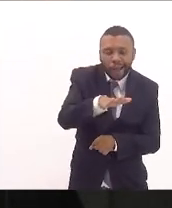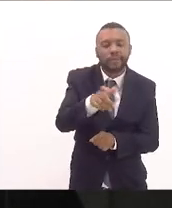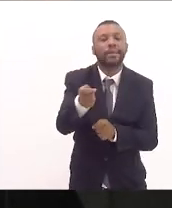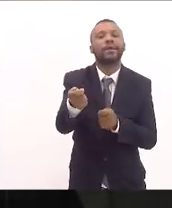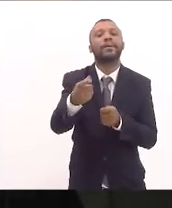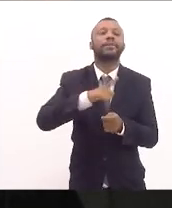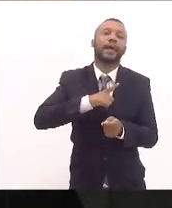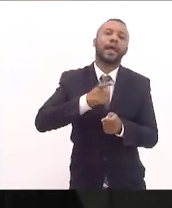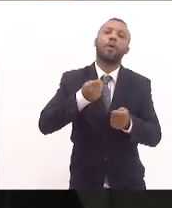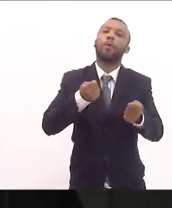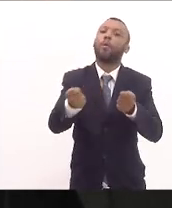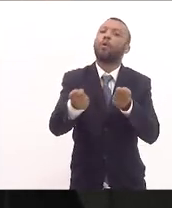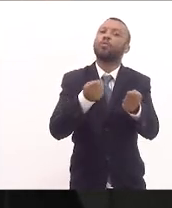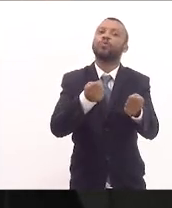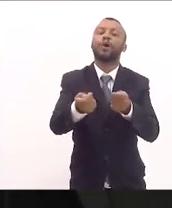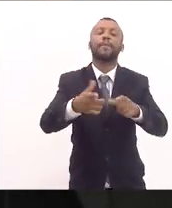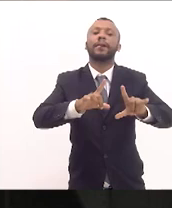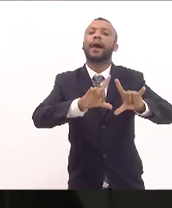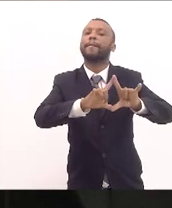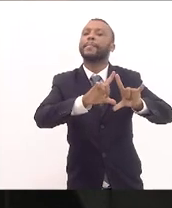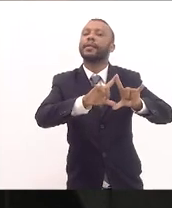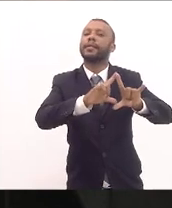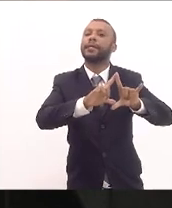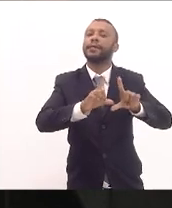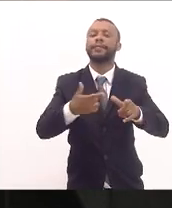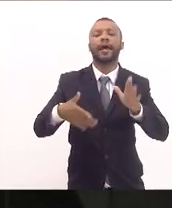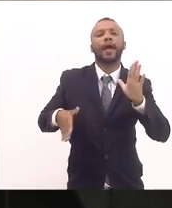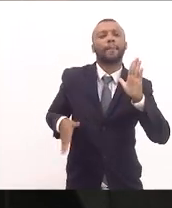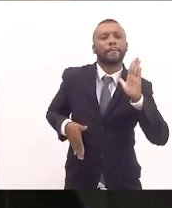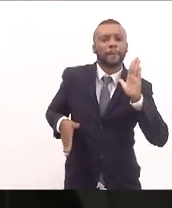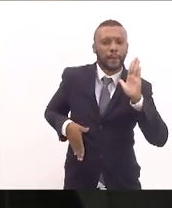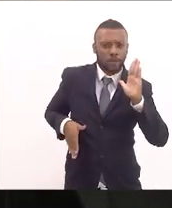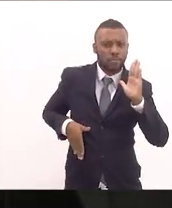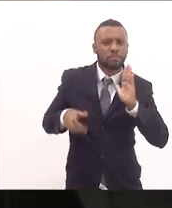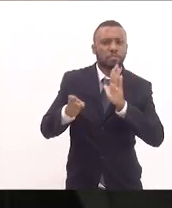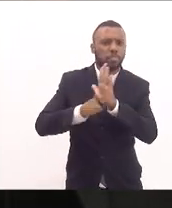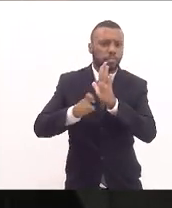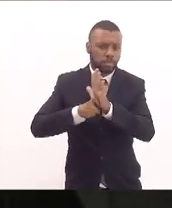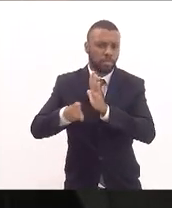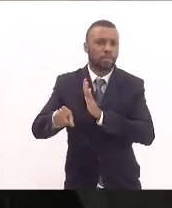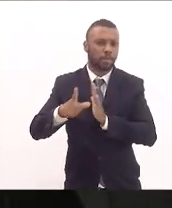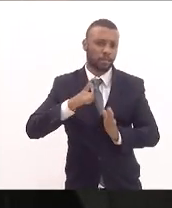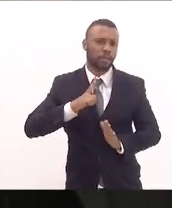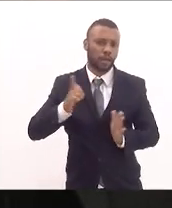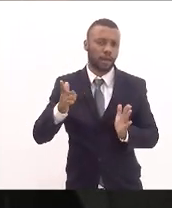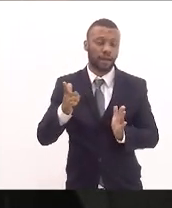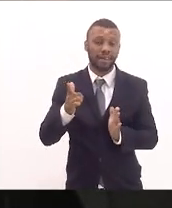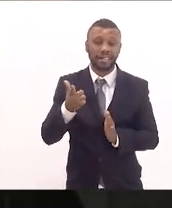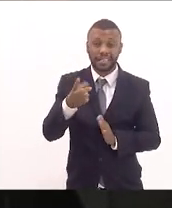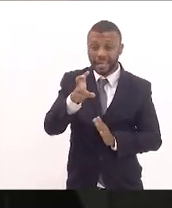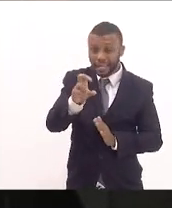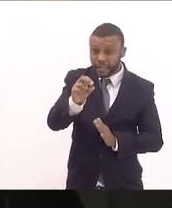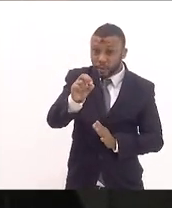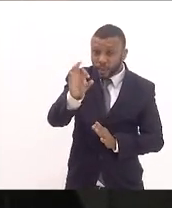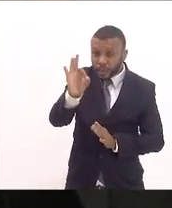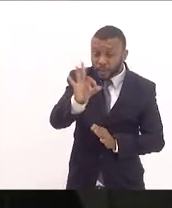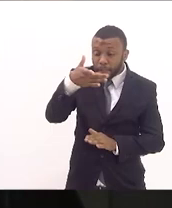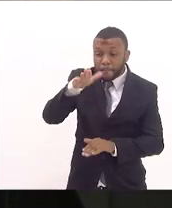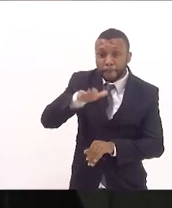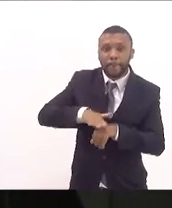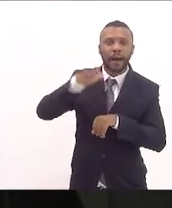controlado pelas milícias e pelos Largo pelos Marcos para ficante mais de cinquenta por